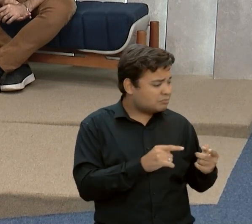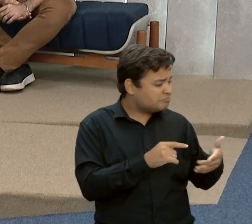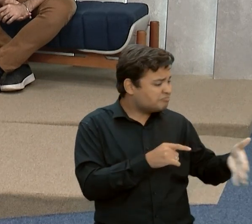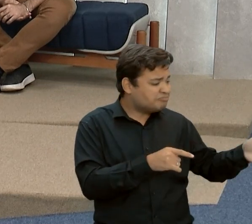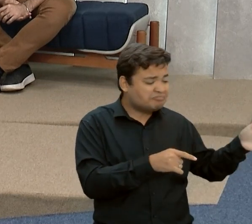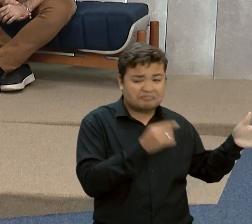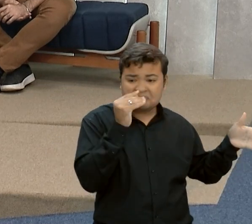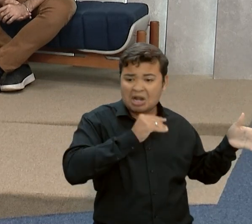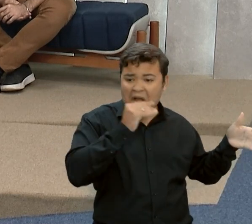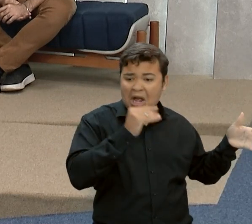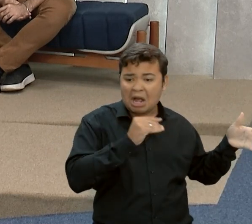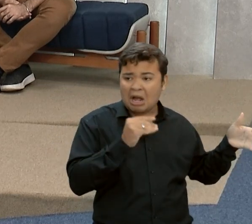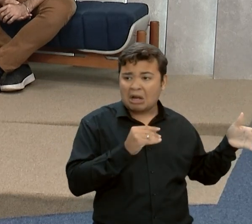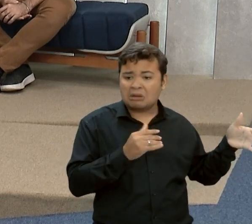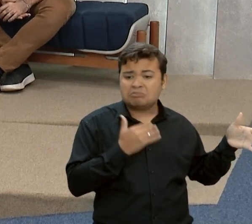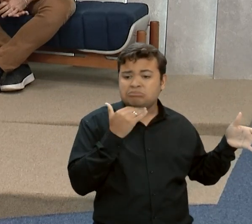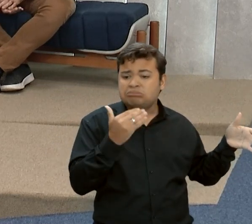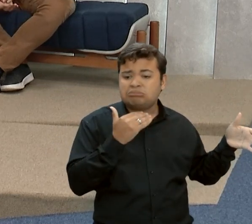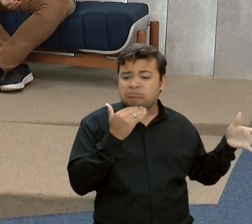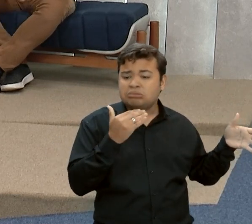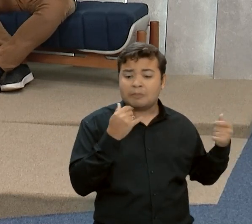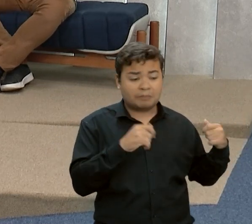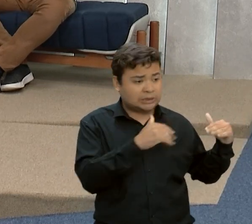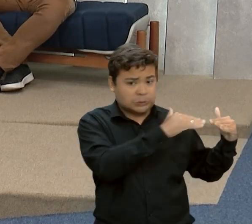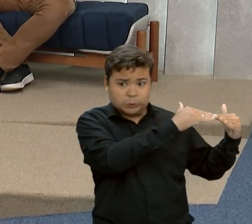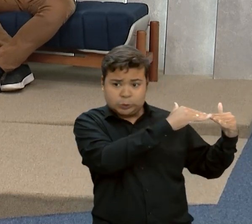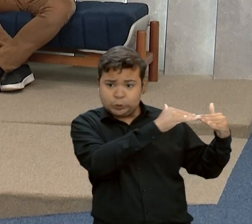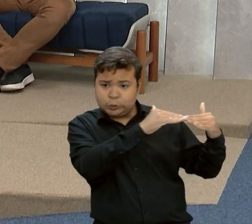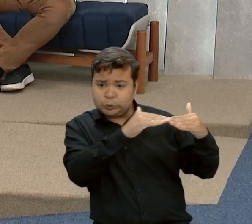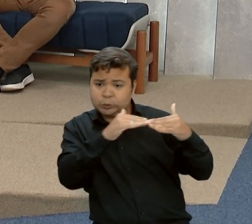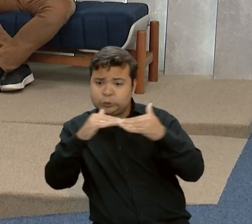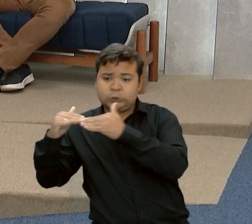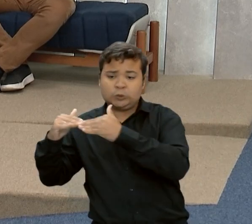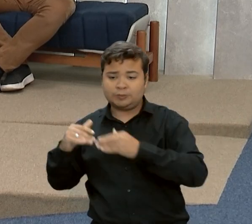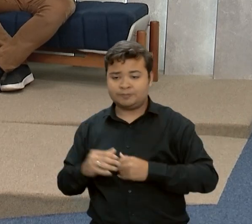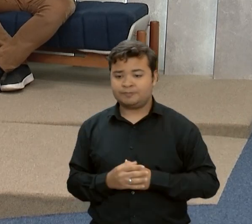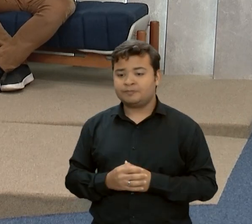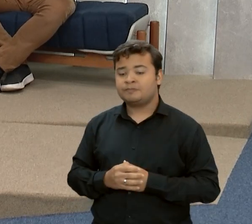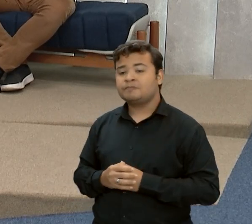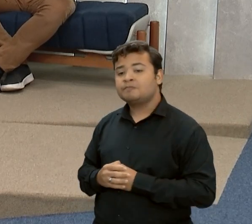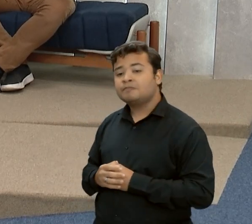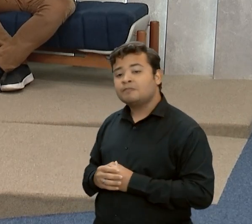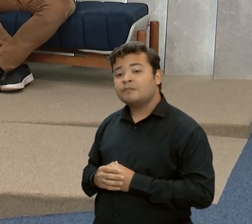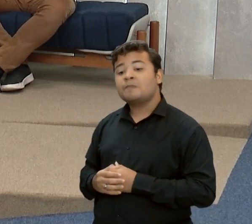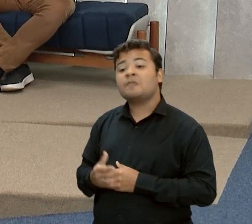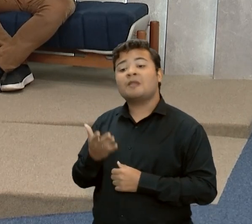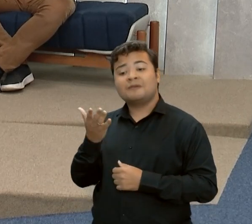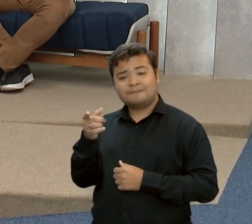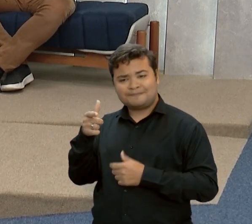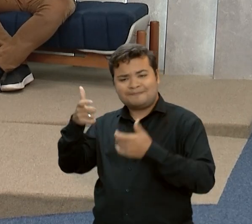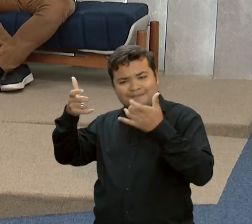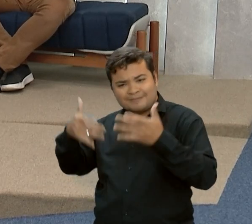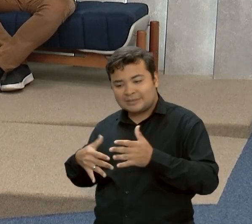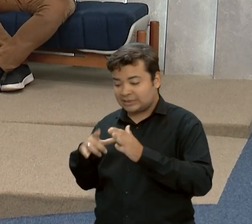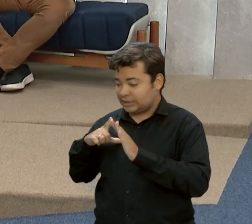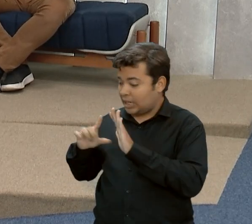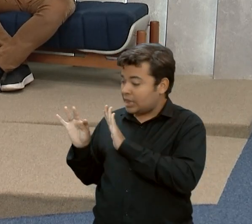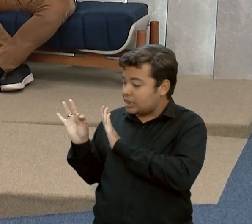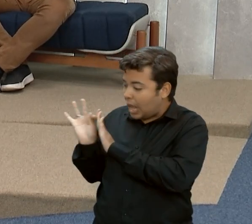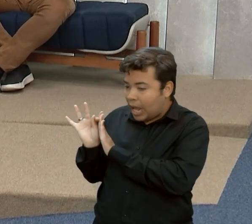final. Então tem que ser tudo coerente. E aquela história, além da conectividade, dessa parte técnica que